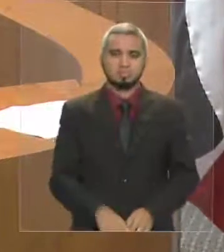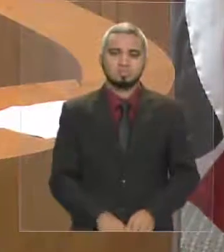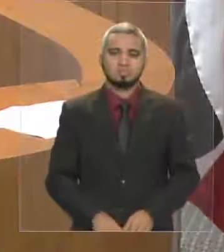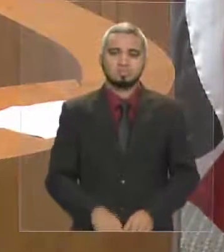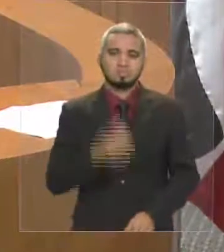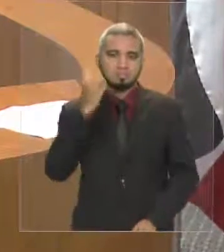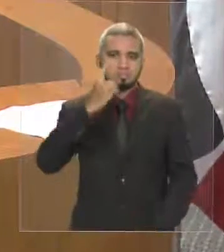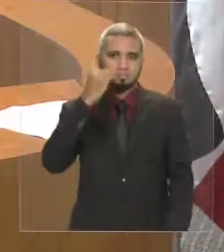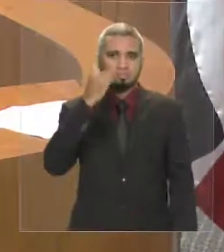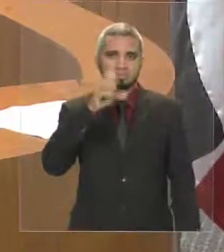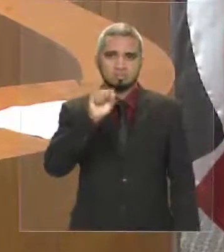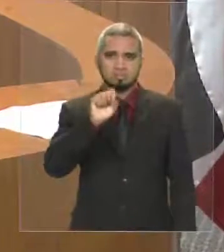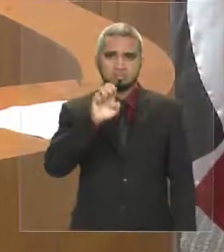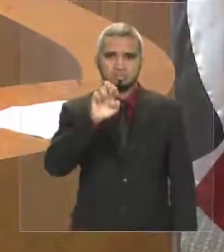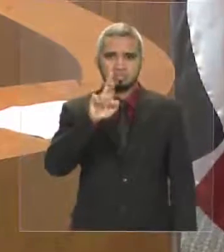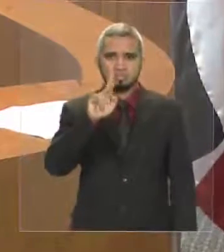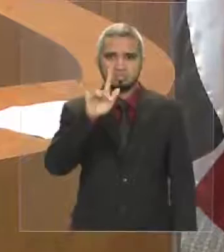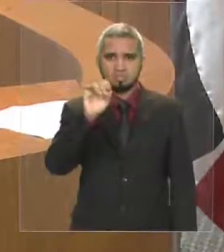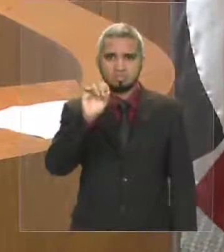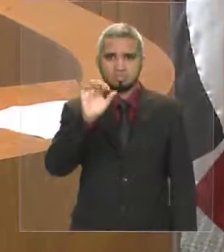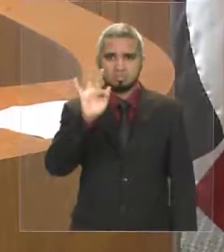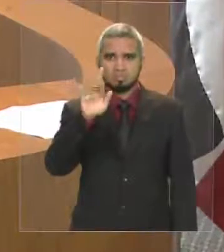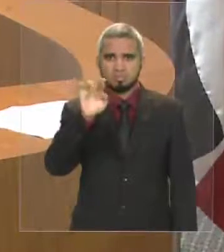do decreto